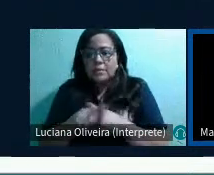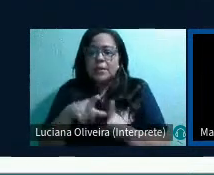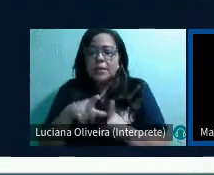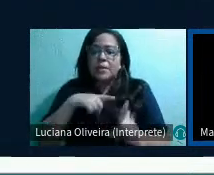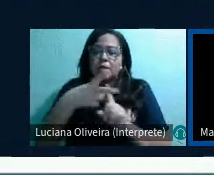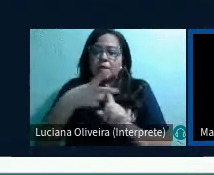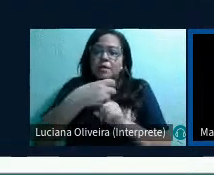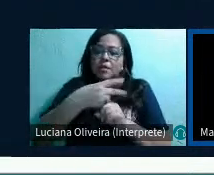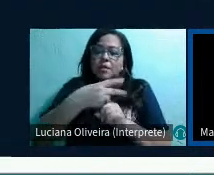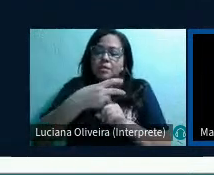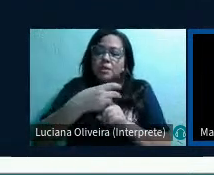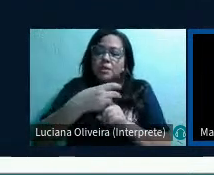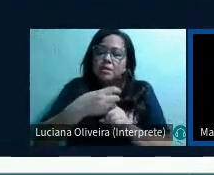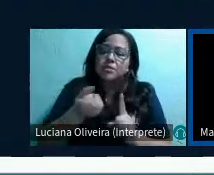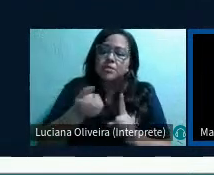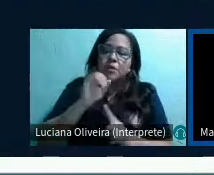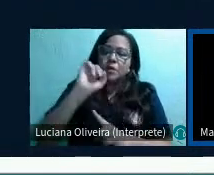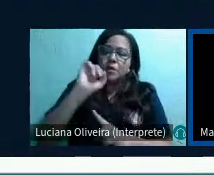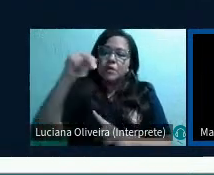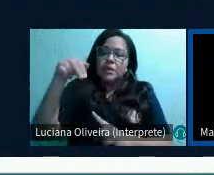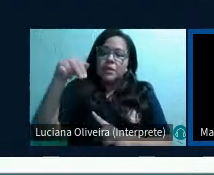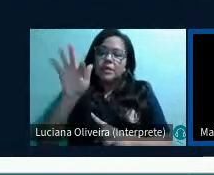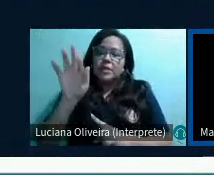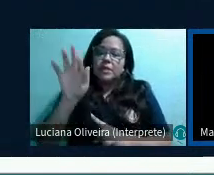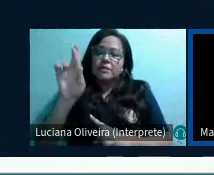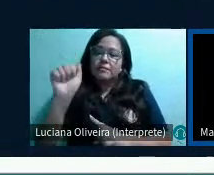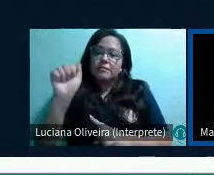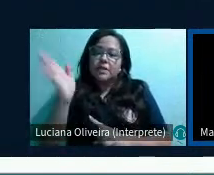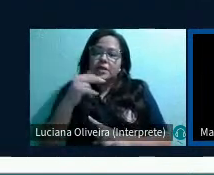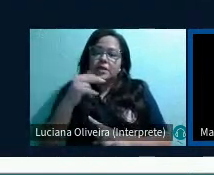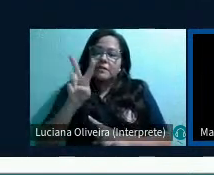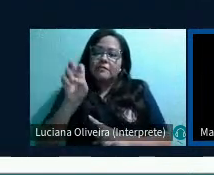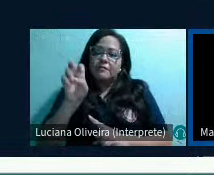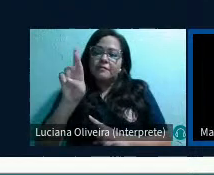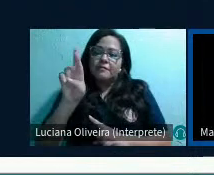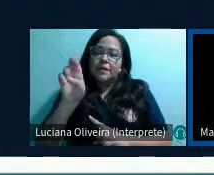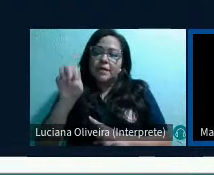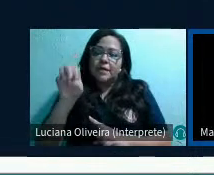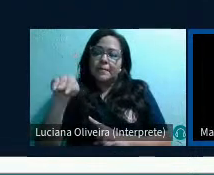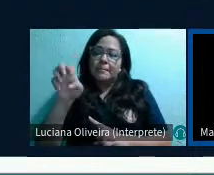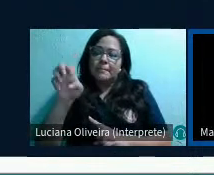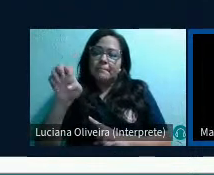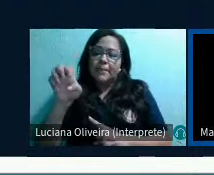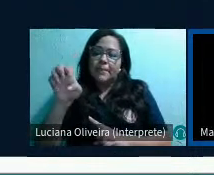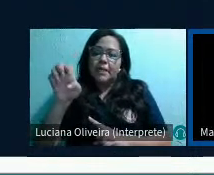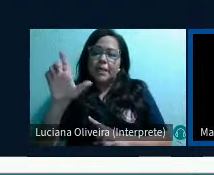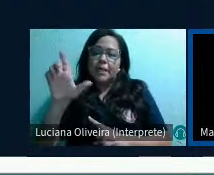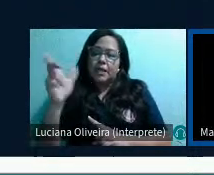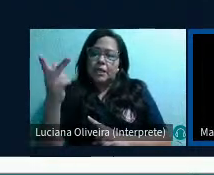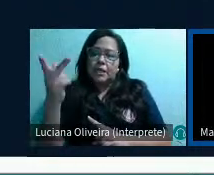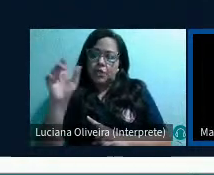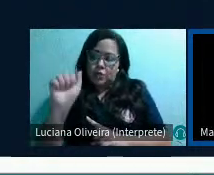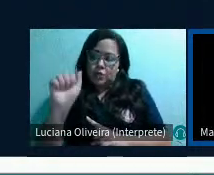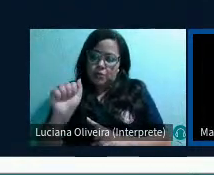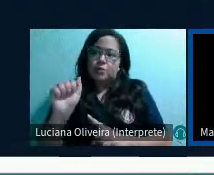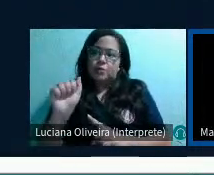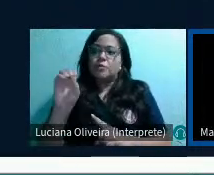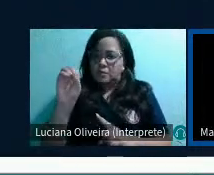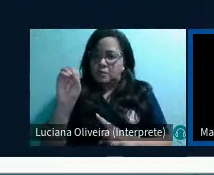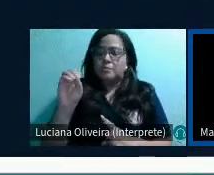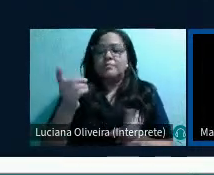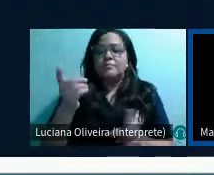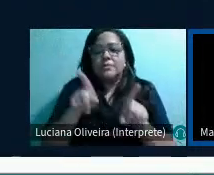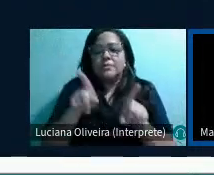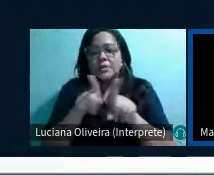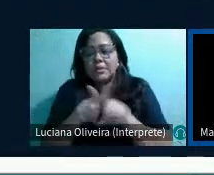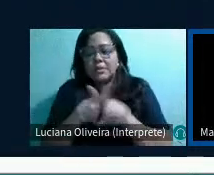linha, por exemplo. Então, sensor de cor também. E aí, a partir desses sensores, eles vão identificar o que é que está no